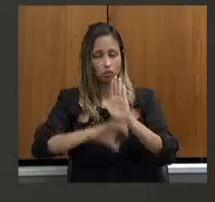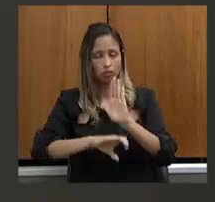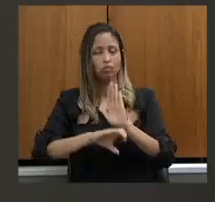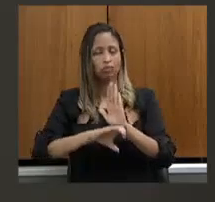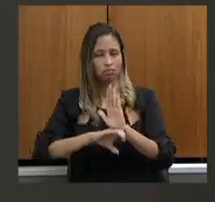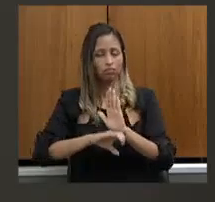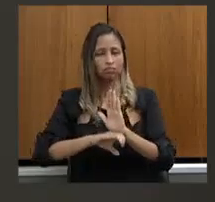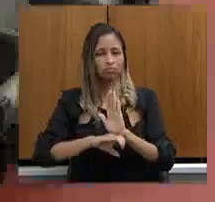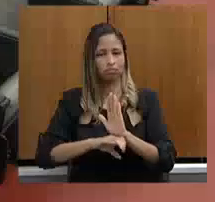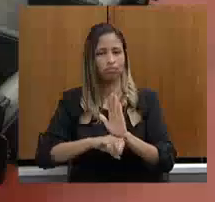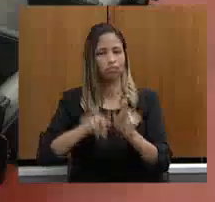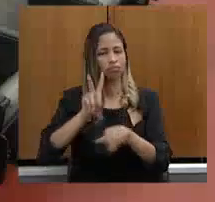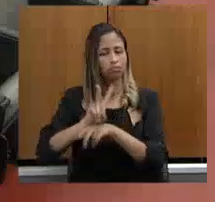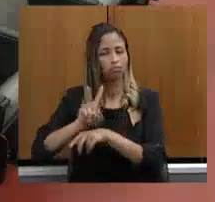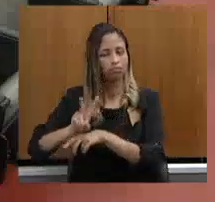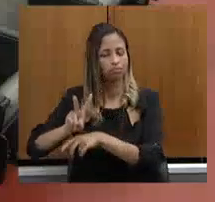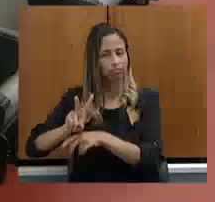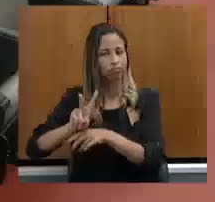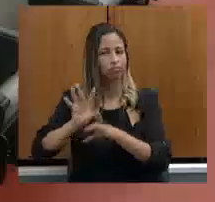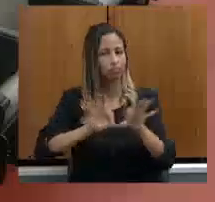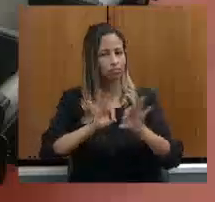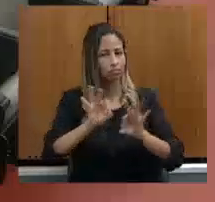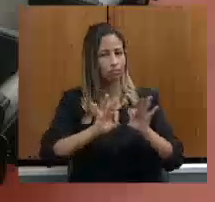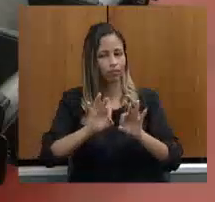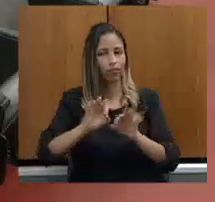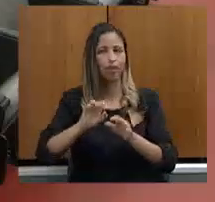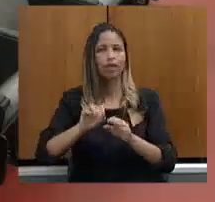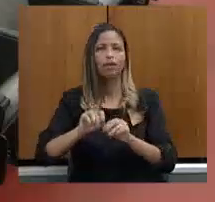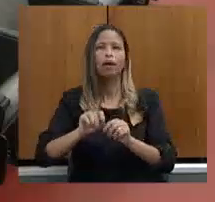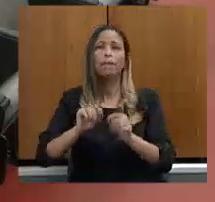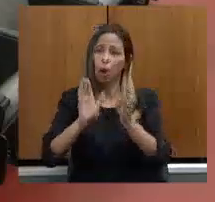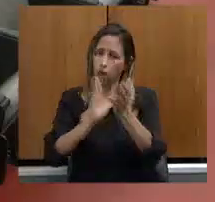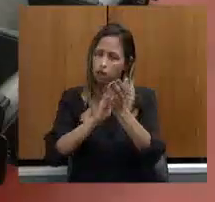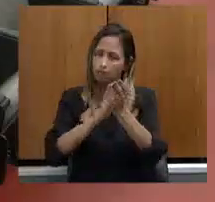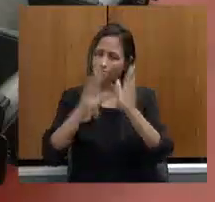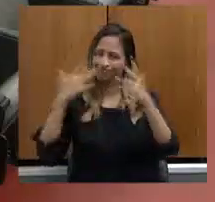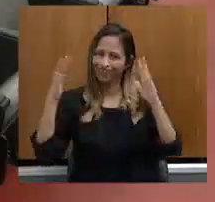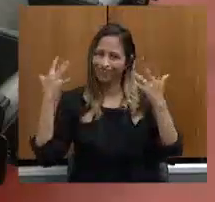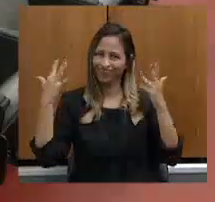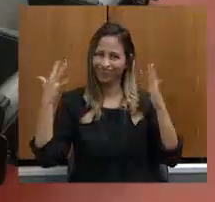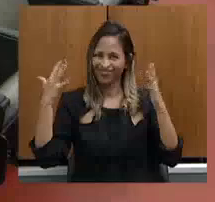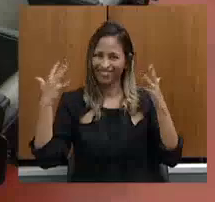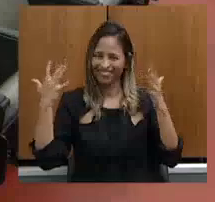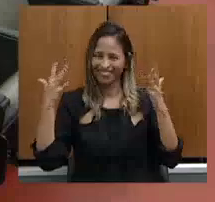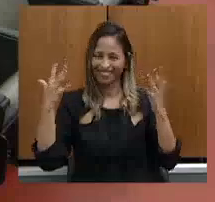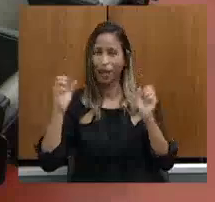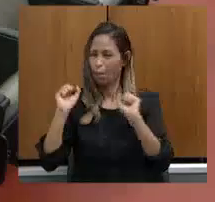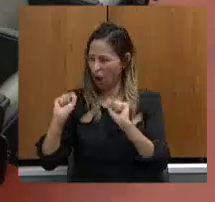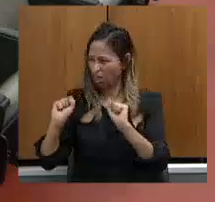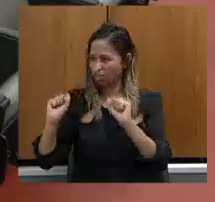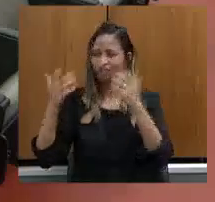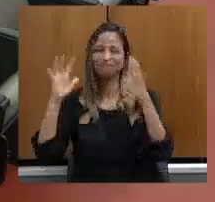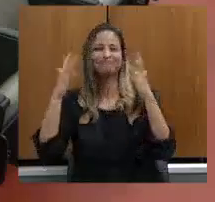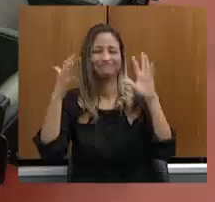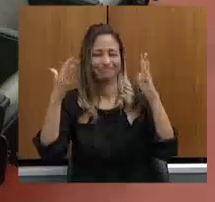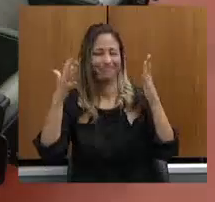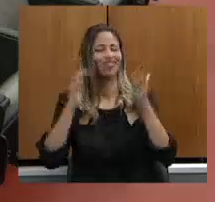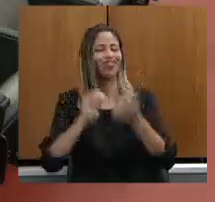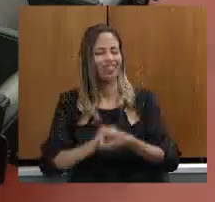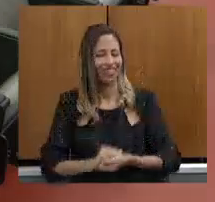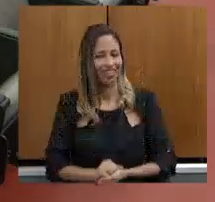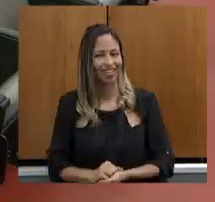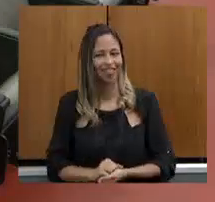na área de investigadores área de escrivão para bater palma acho que pode né Você pode né Presidente pode então